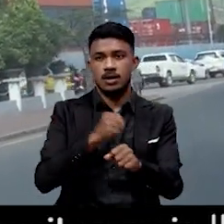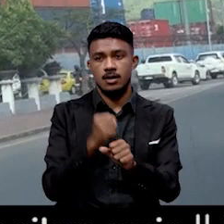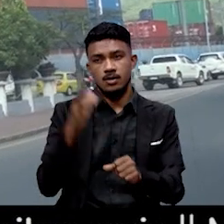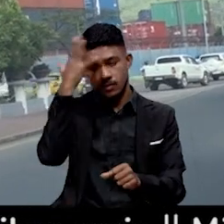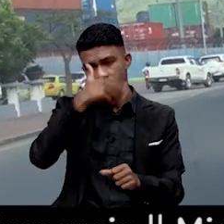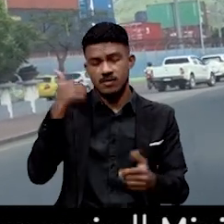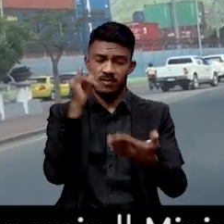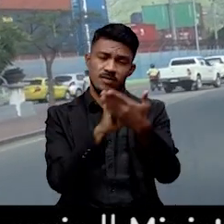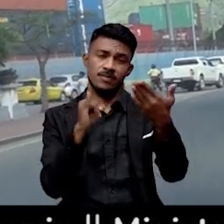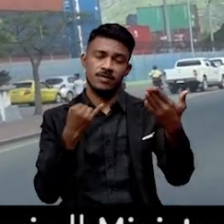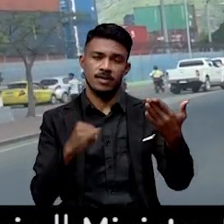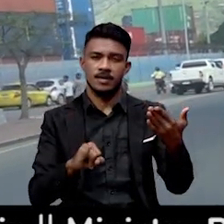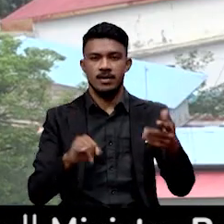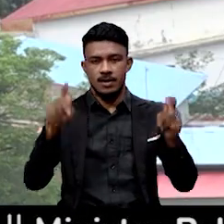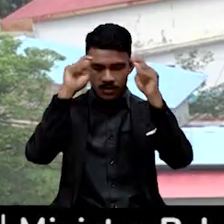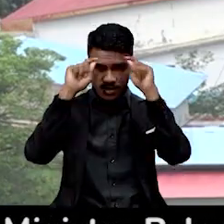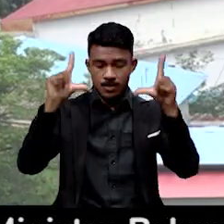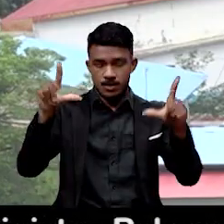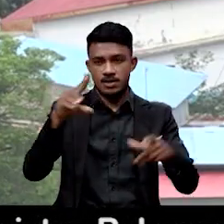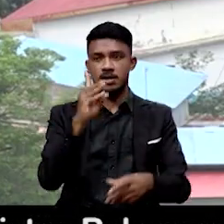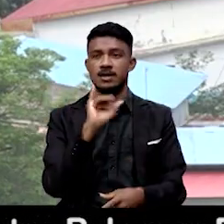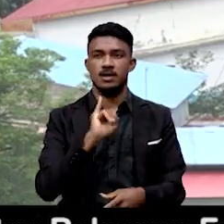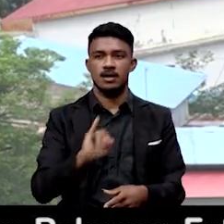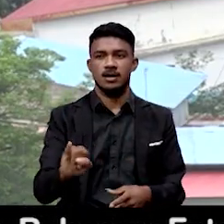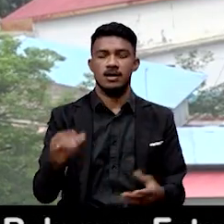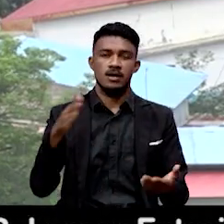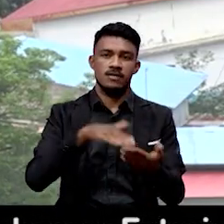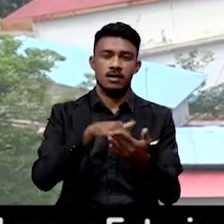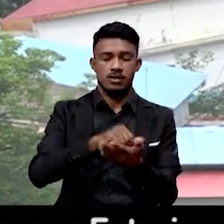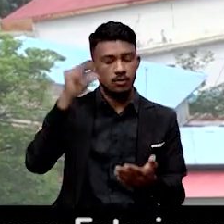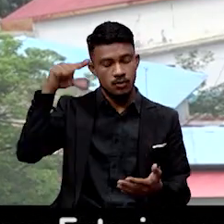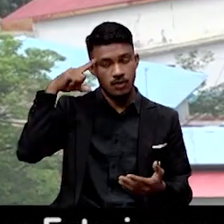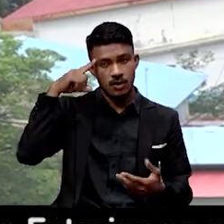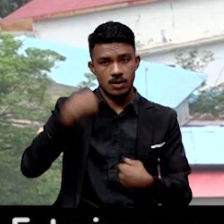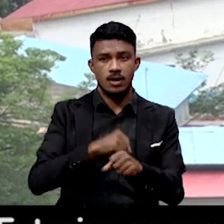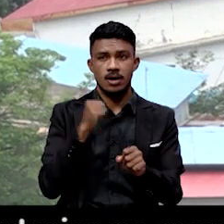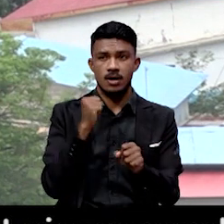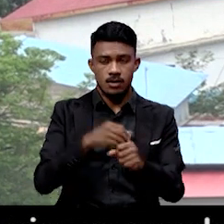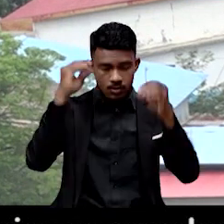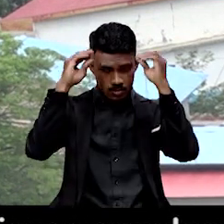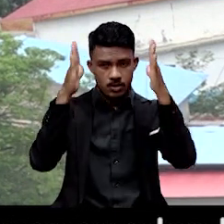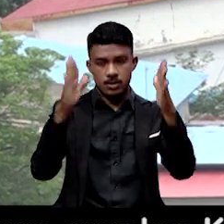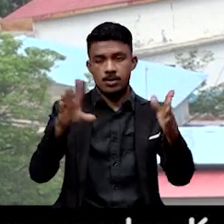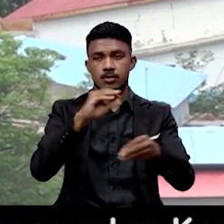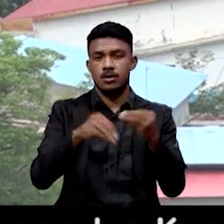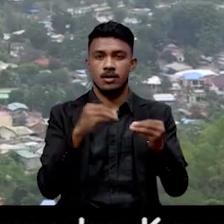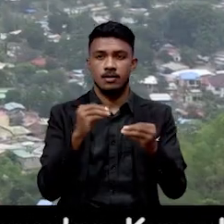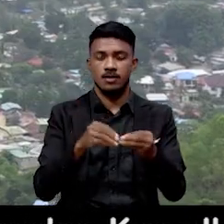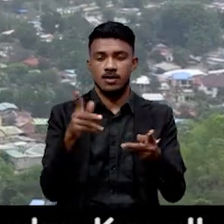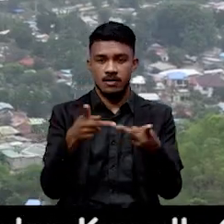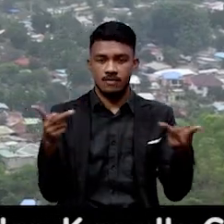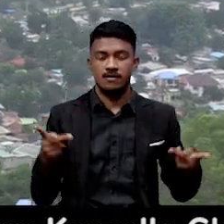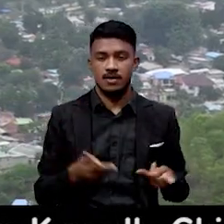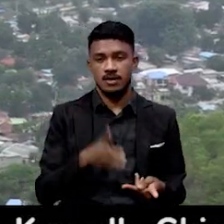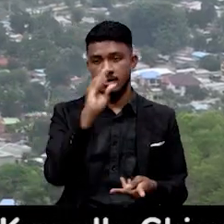capital nação, mai be tamba fraqueza husi governo atu halo plano mestre konoba cidade Dili tuir ordenamento,